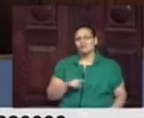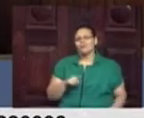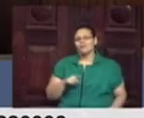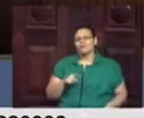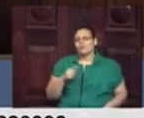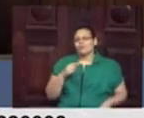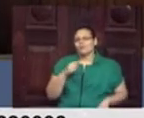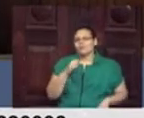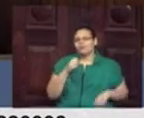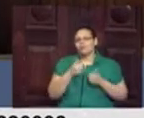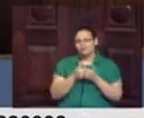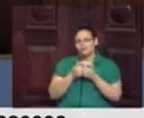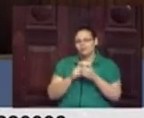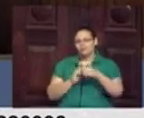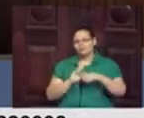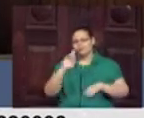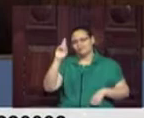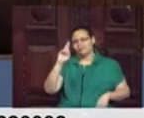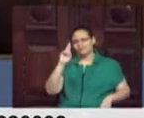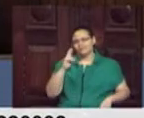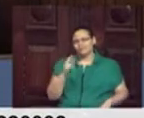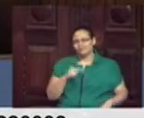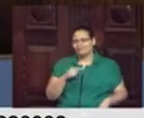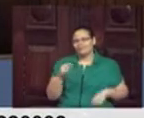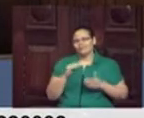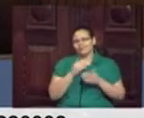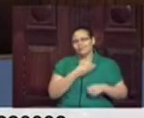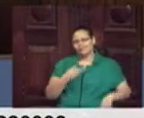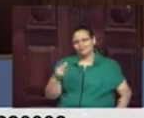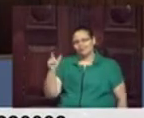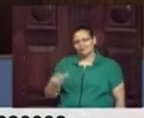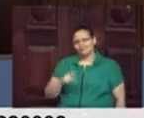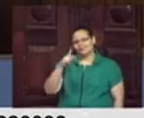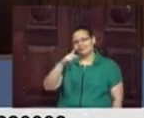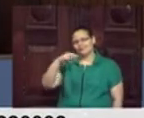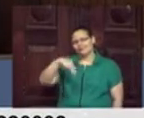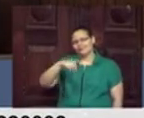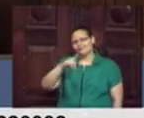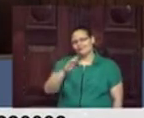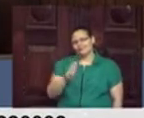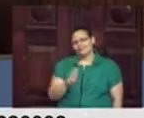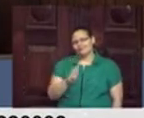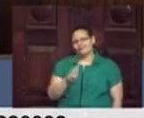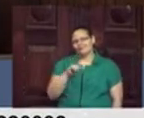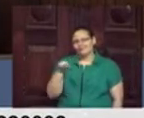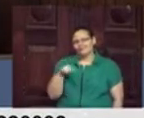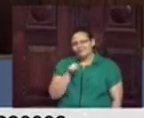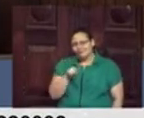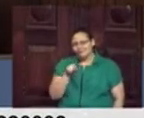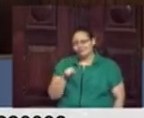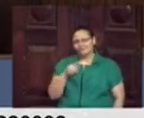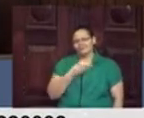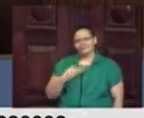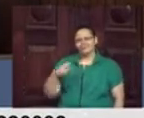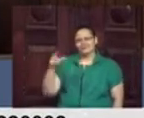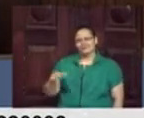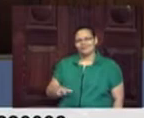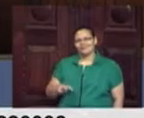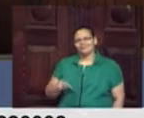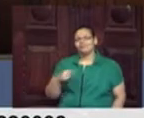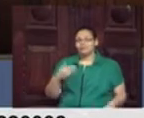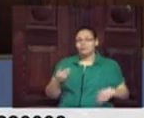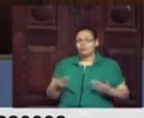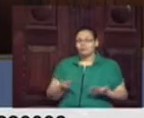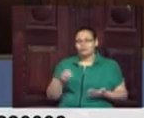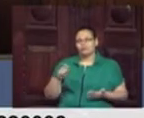de ônibus funcionam como uma agência reguladora do governo do PMDB. Eles é que regulam, eles é que governam. É essa a